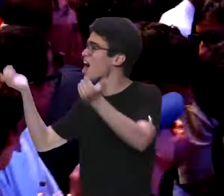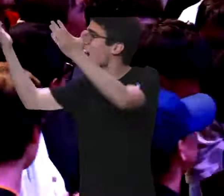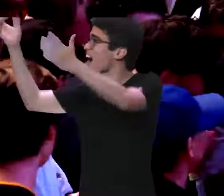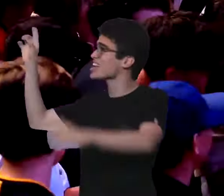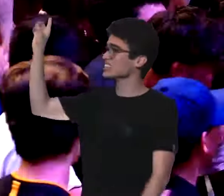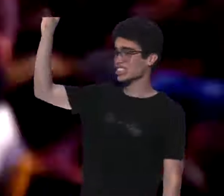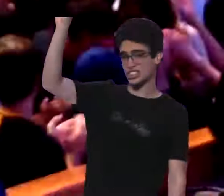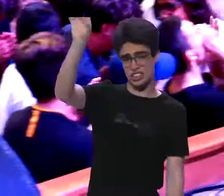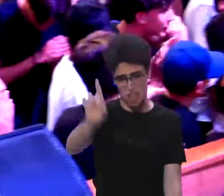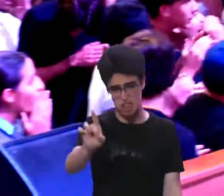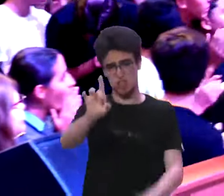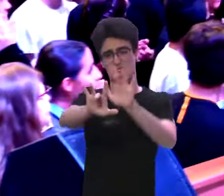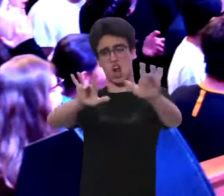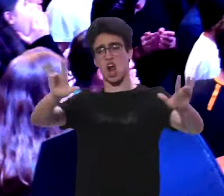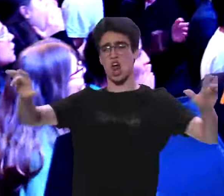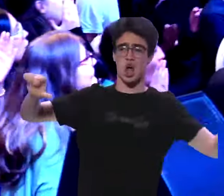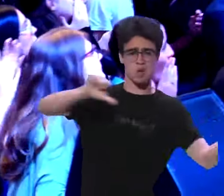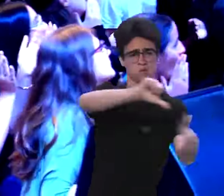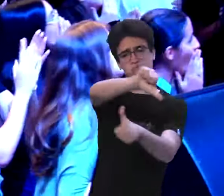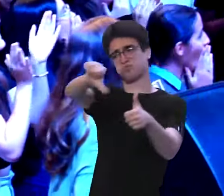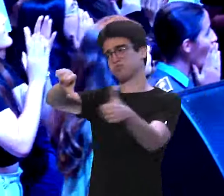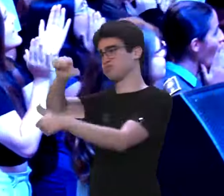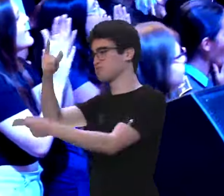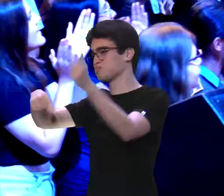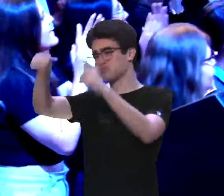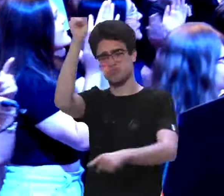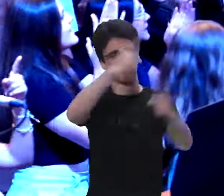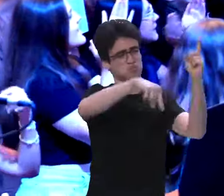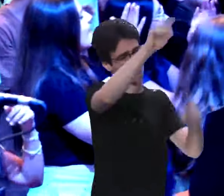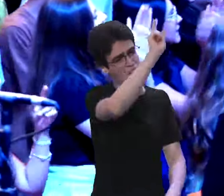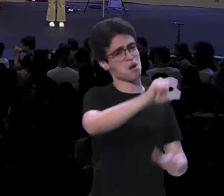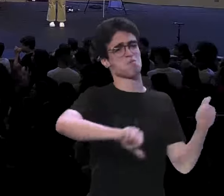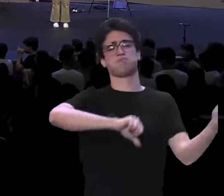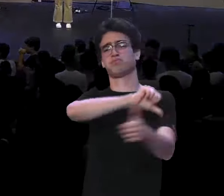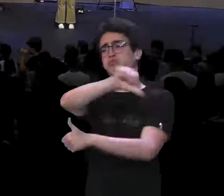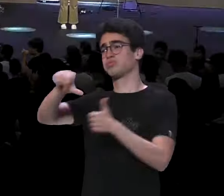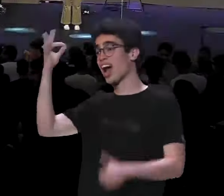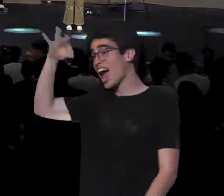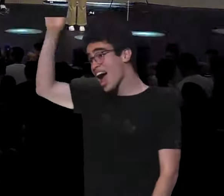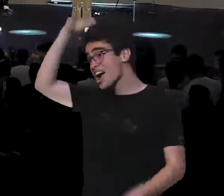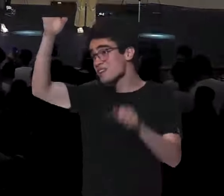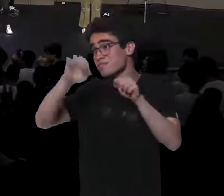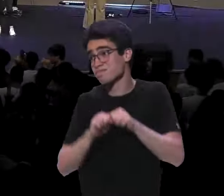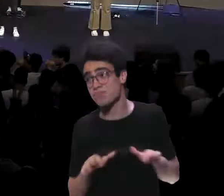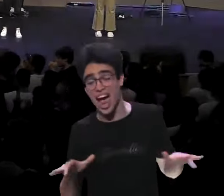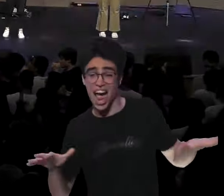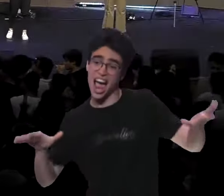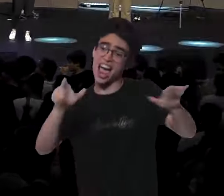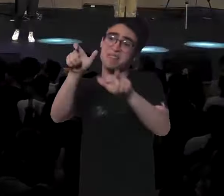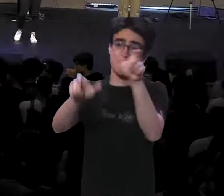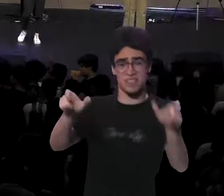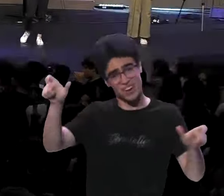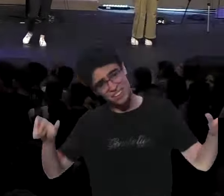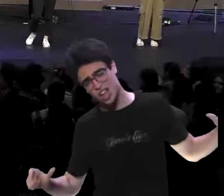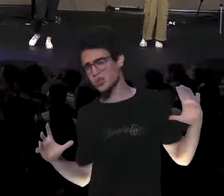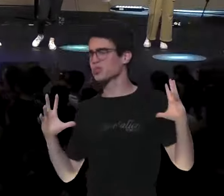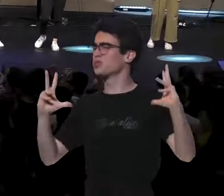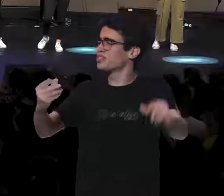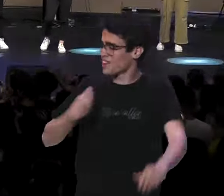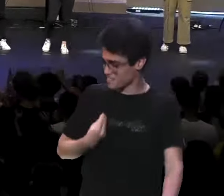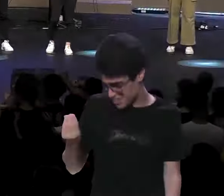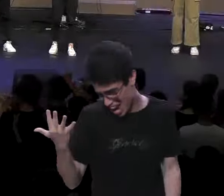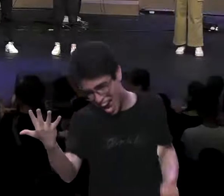são transformadas, as vidas são mudadas. Onde o rio do Espírito Santo de Deus passar, tudo viverá,